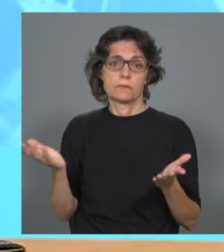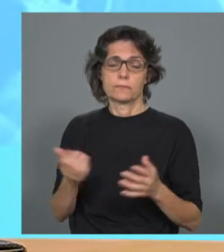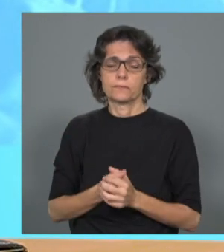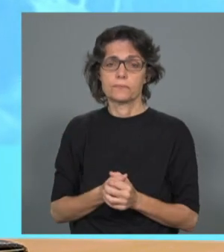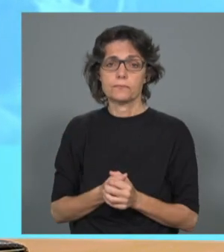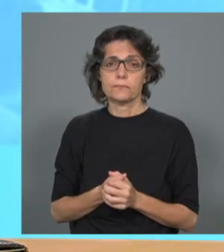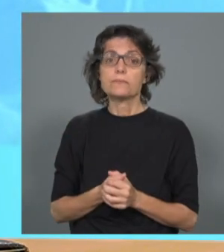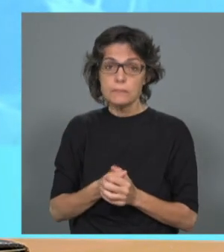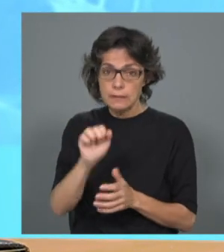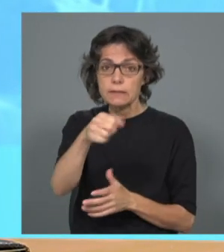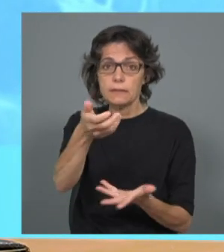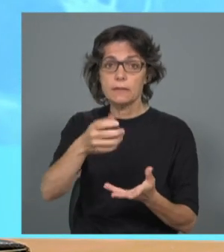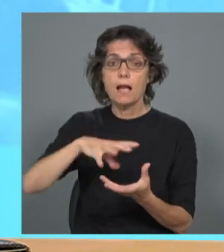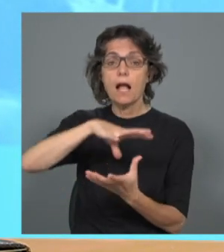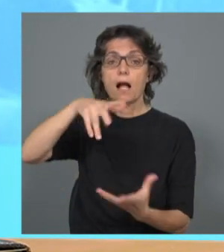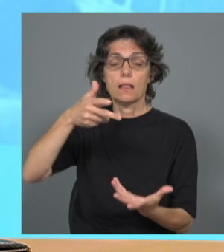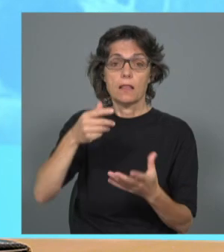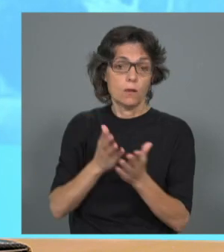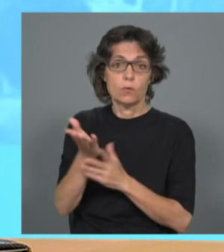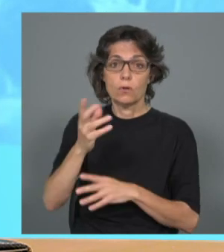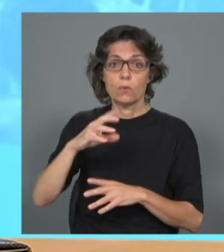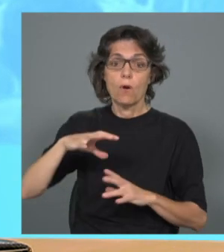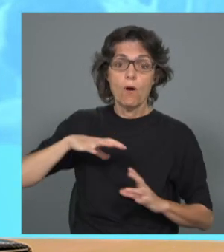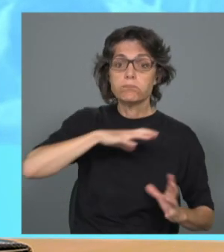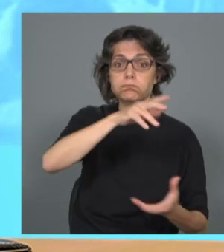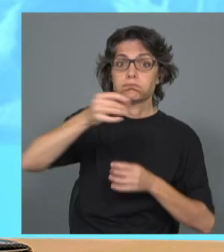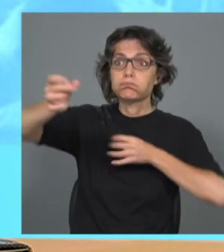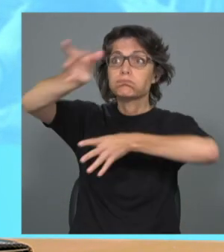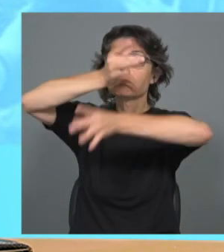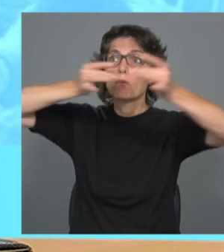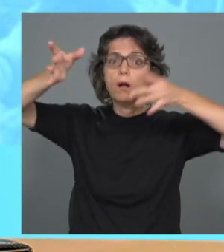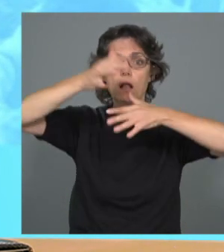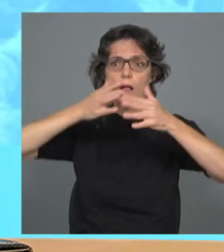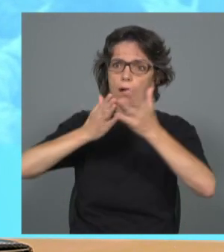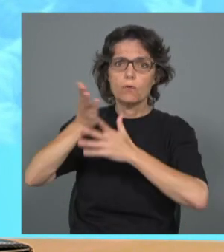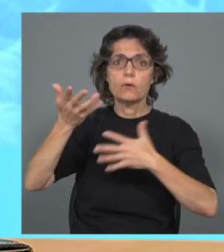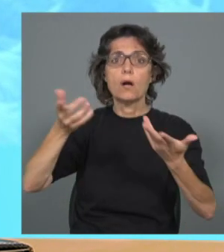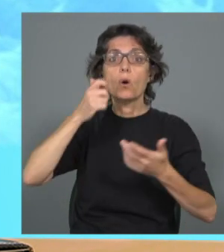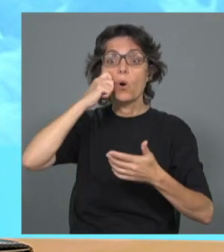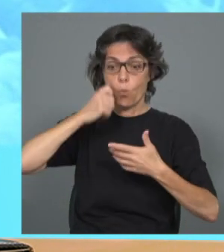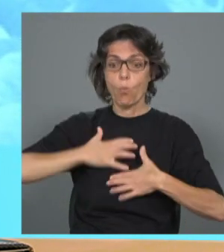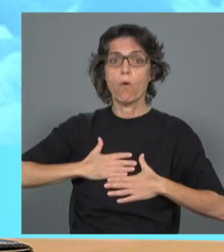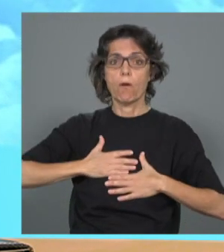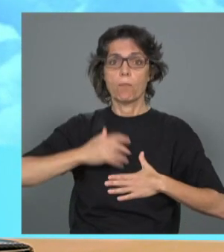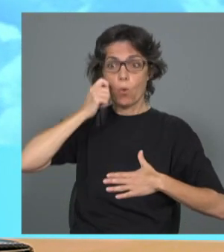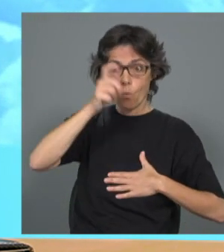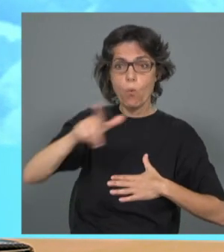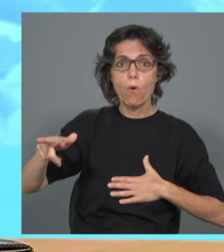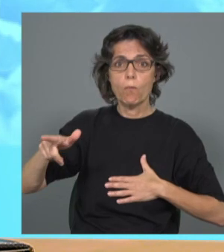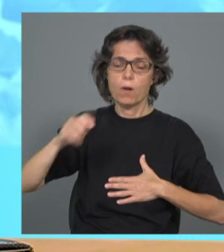sim. E a Terra continua e o mundo continua, não é? E as galáxias e os planetas continuam. Agora, a espécie humana está